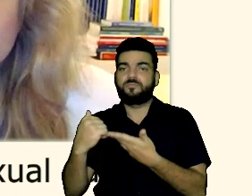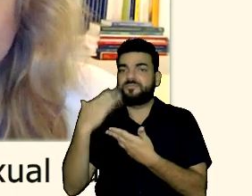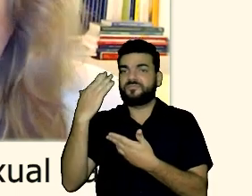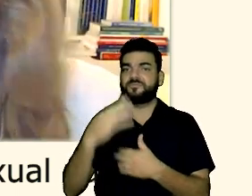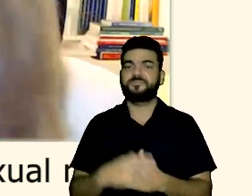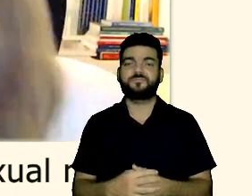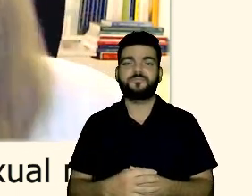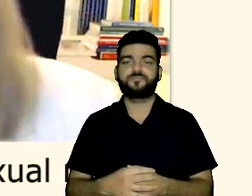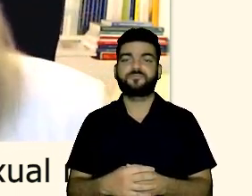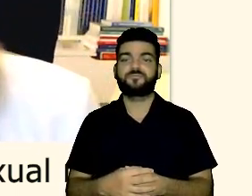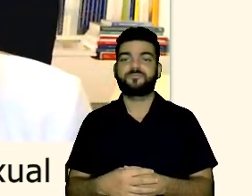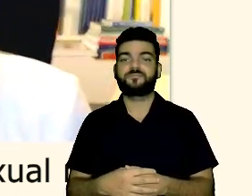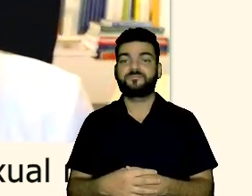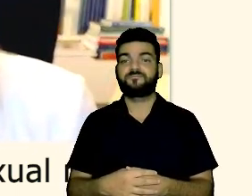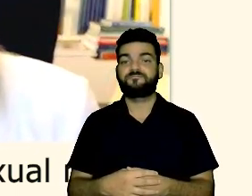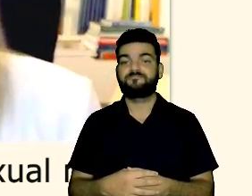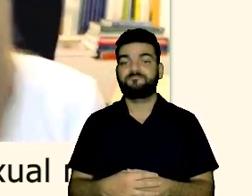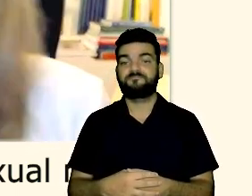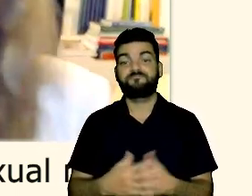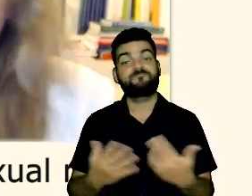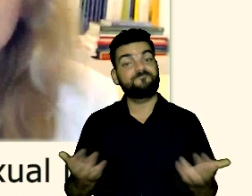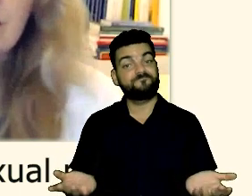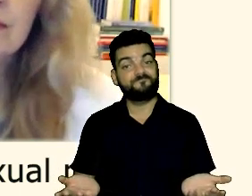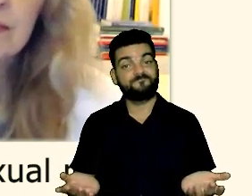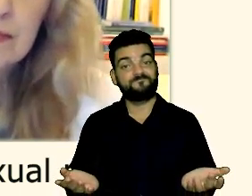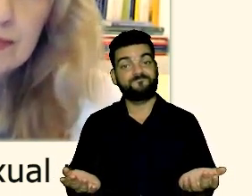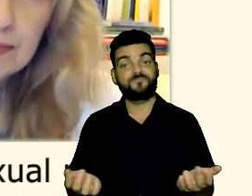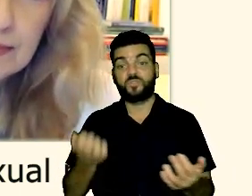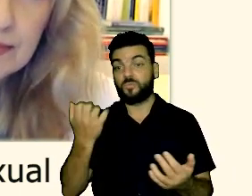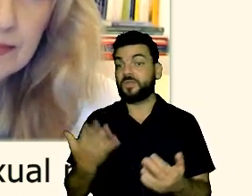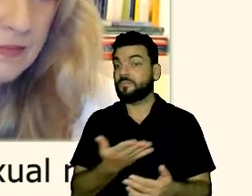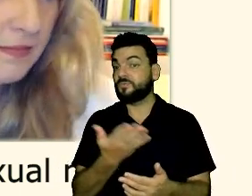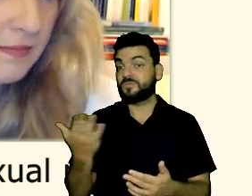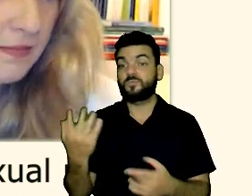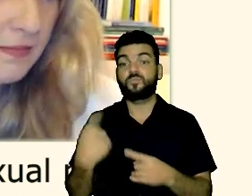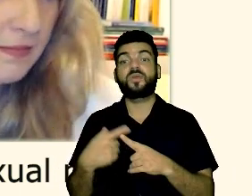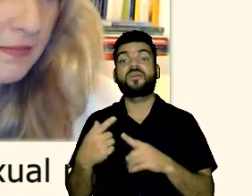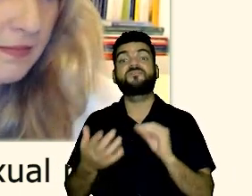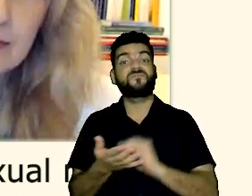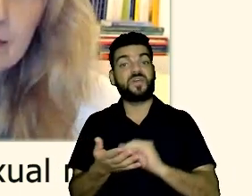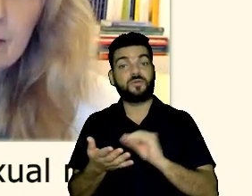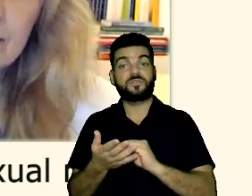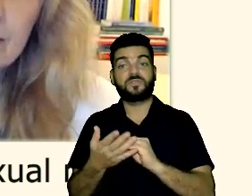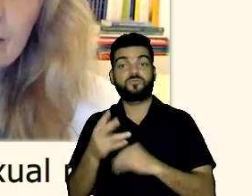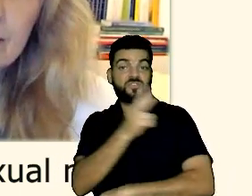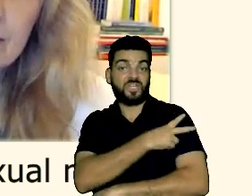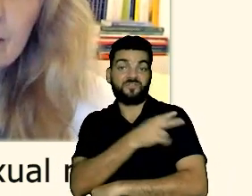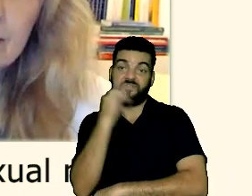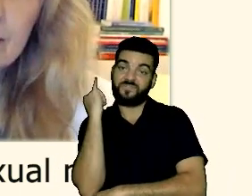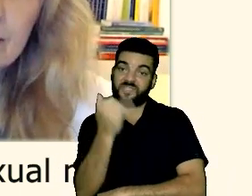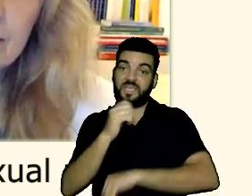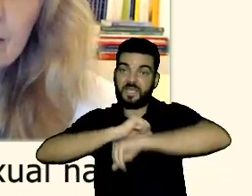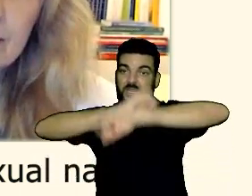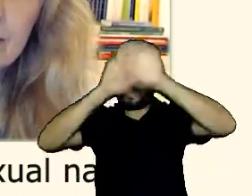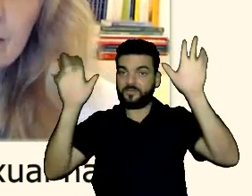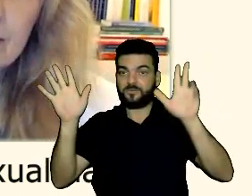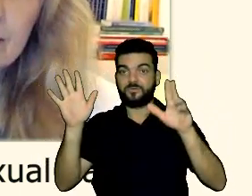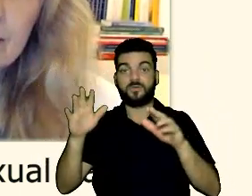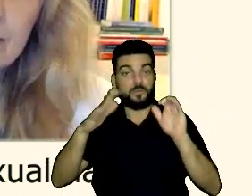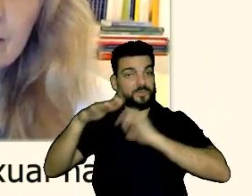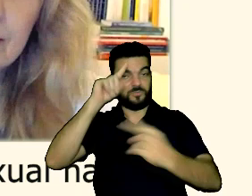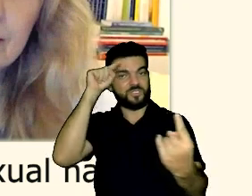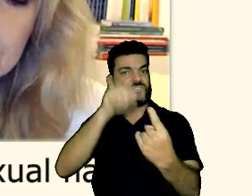pode perder o emprego. Isso tudo, gente, é gerado também pela falta de clareza